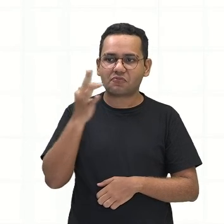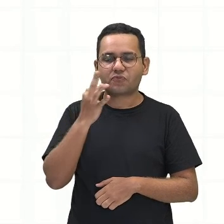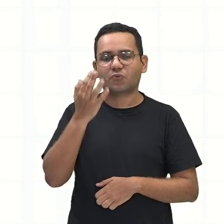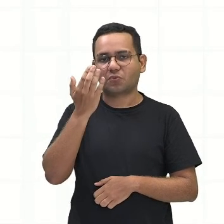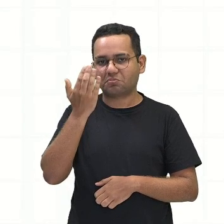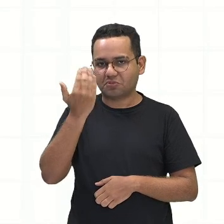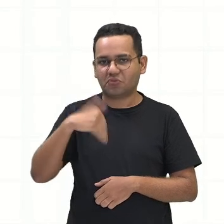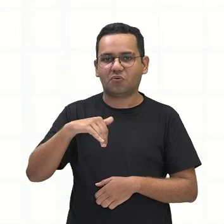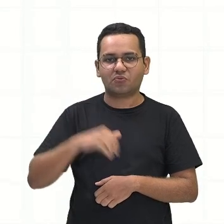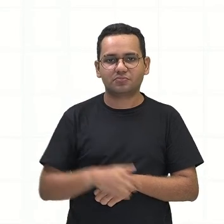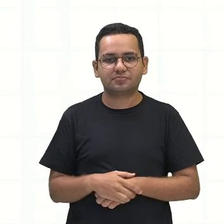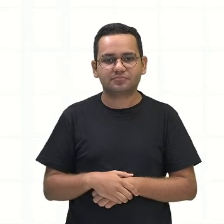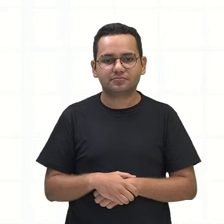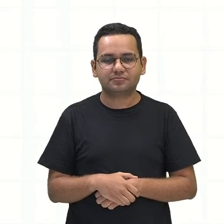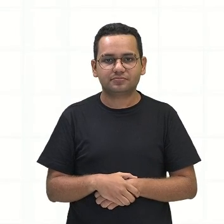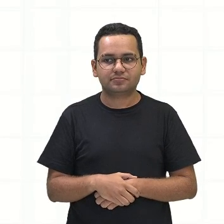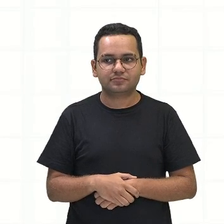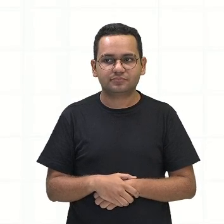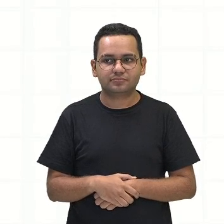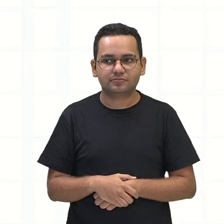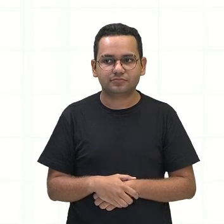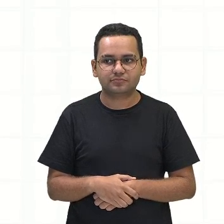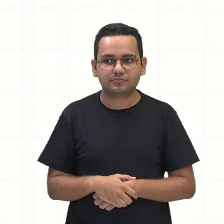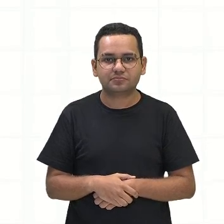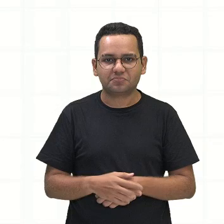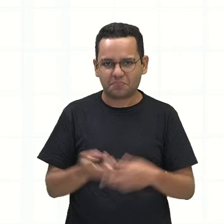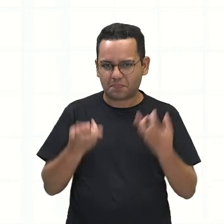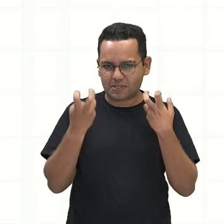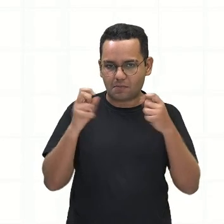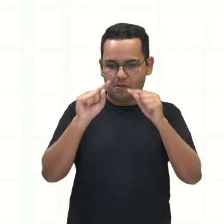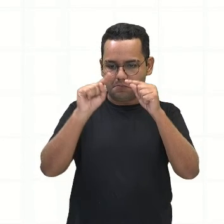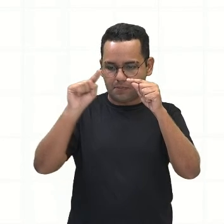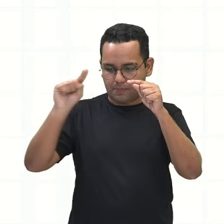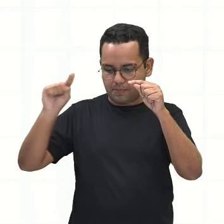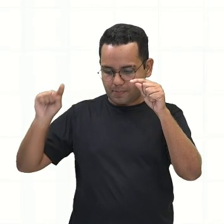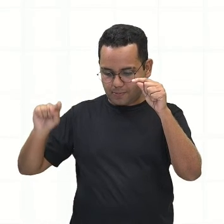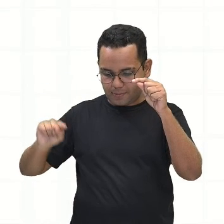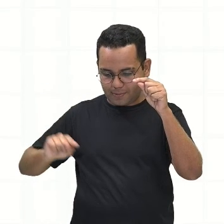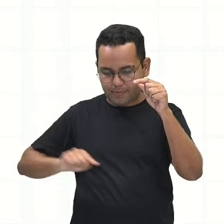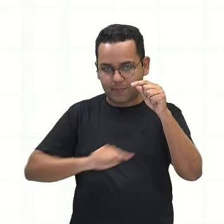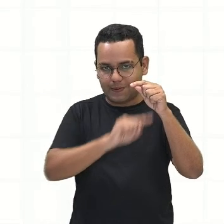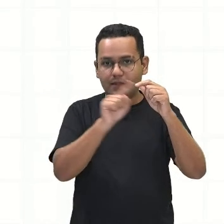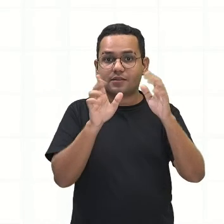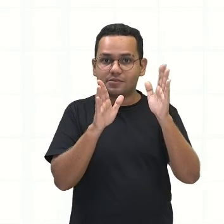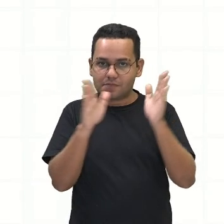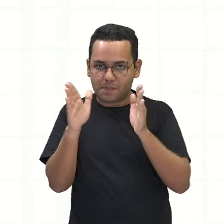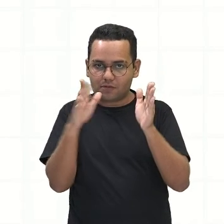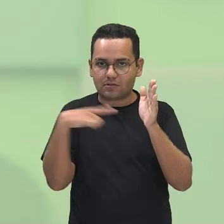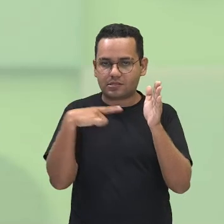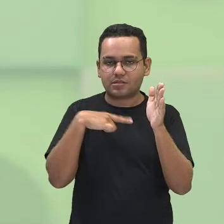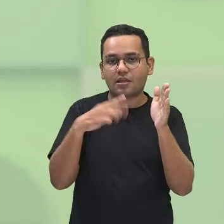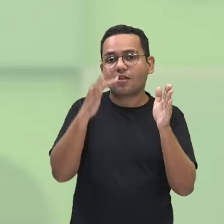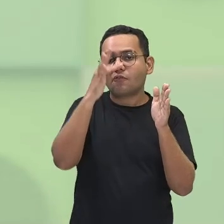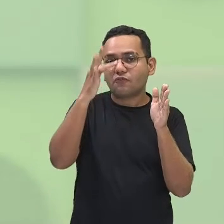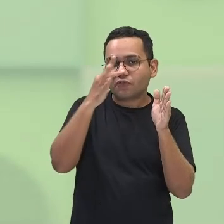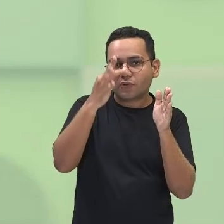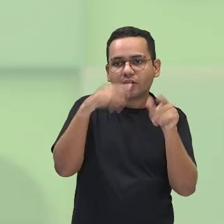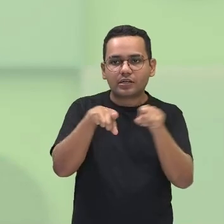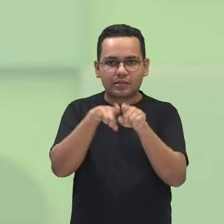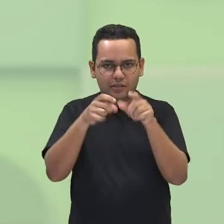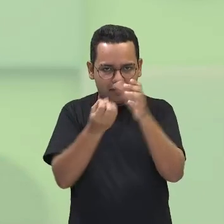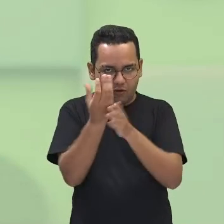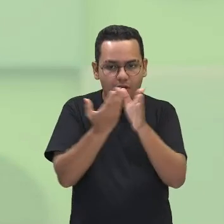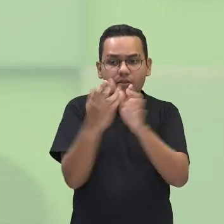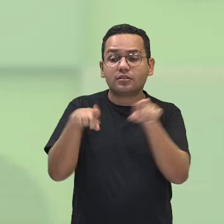dia a dia. Então, nós vimos aí todo esse ciclo tanto das flores, do processo de fecundação e também da